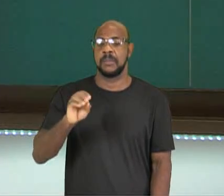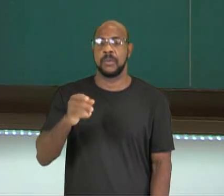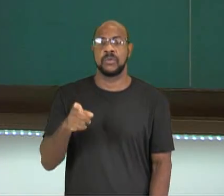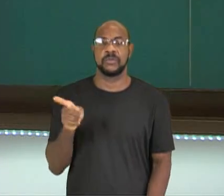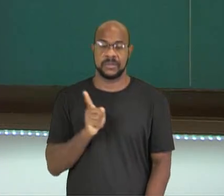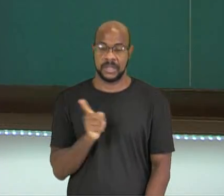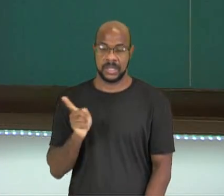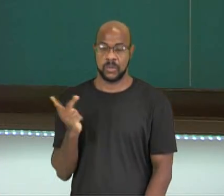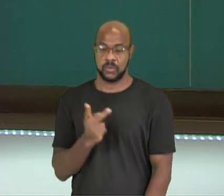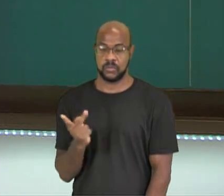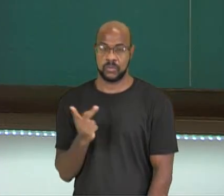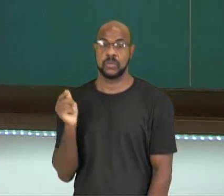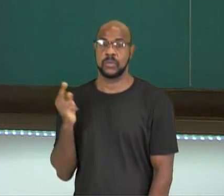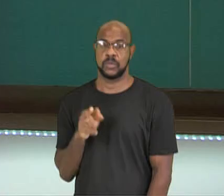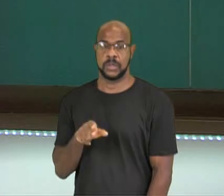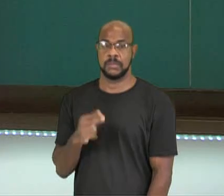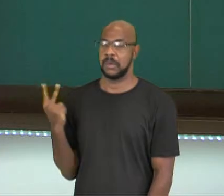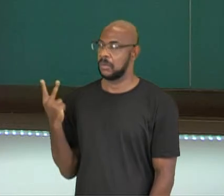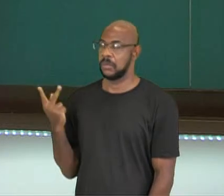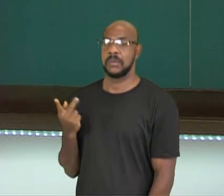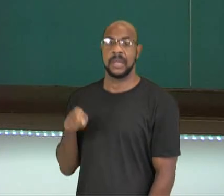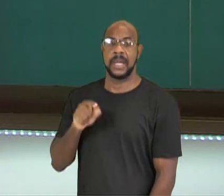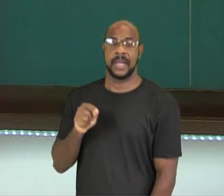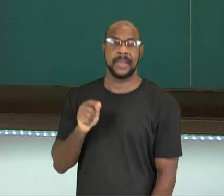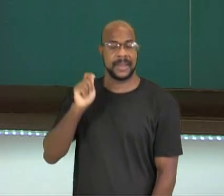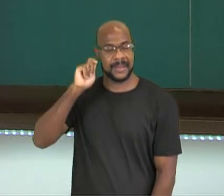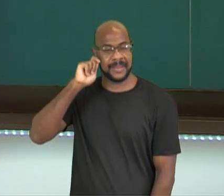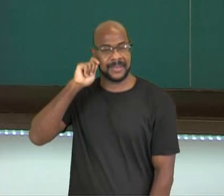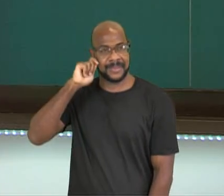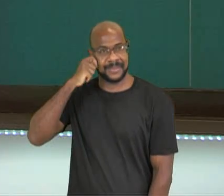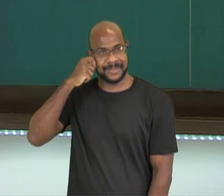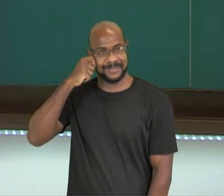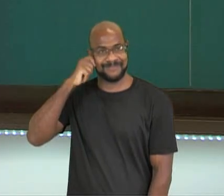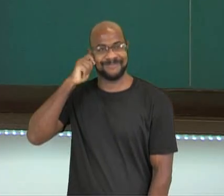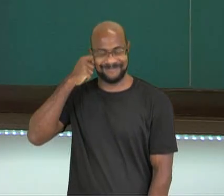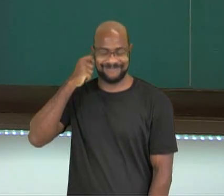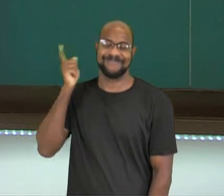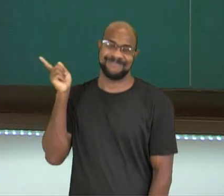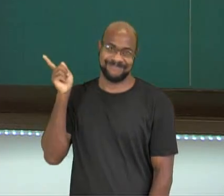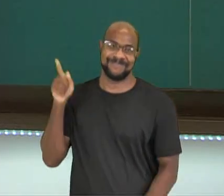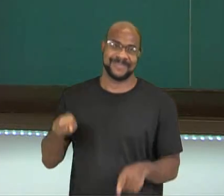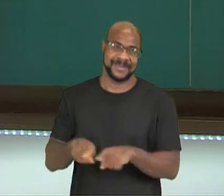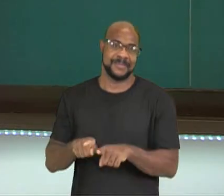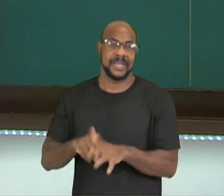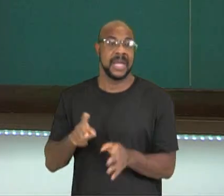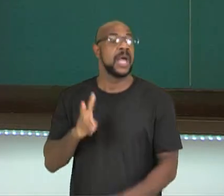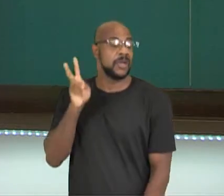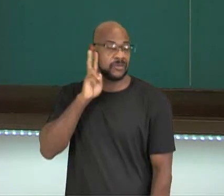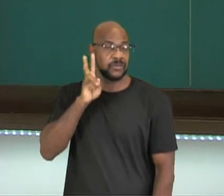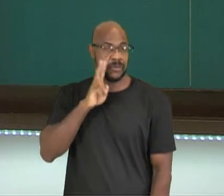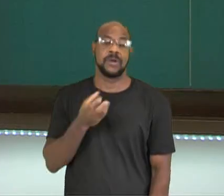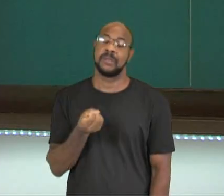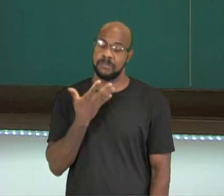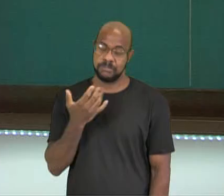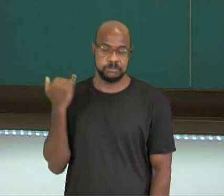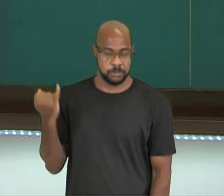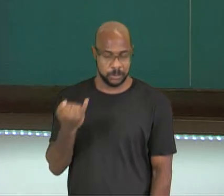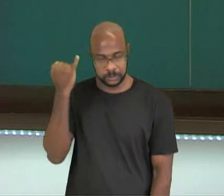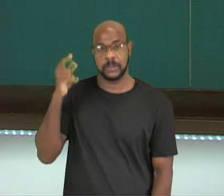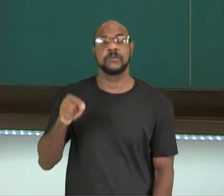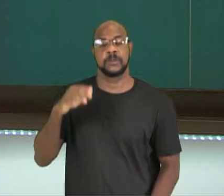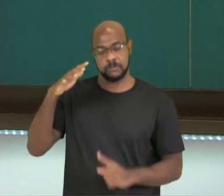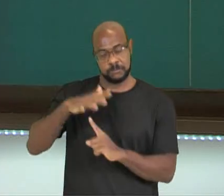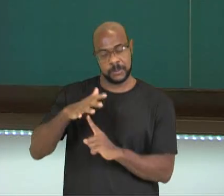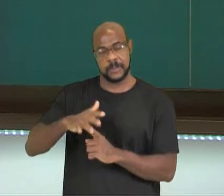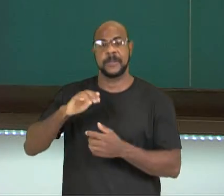negros, participaram dessa construção. Então, um momento importante histórico do estado do Paraná e também do resultado dessa